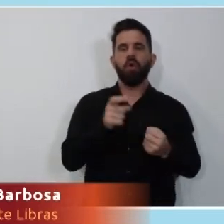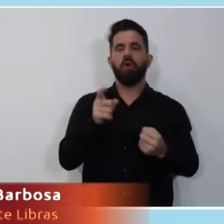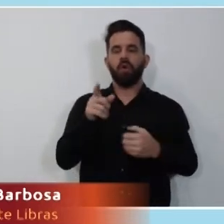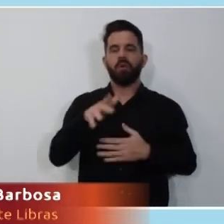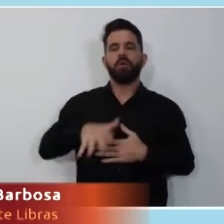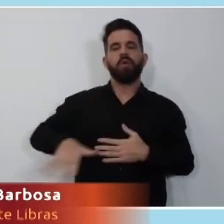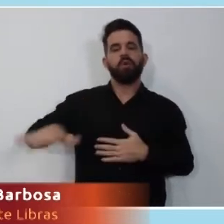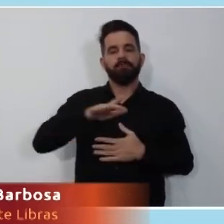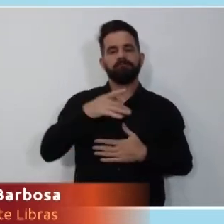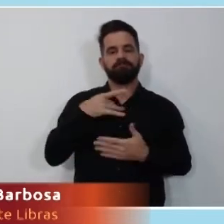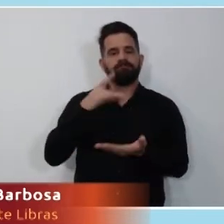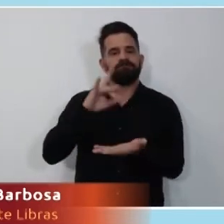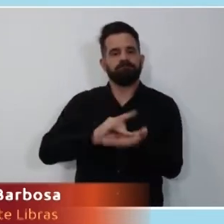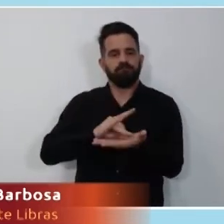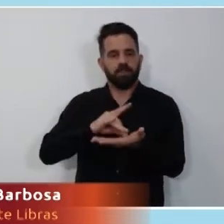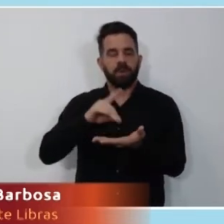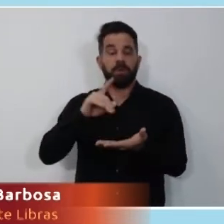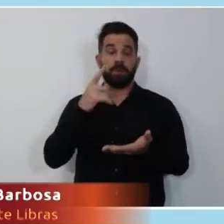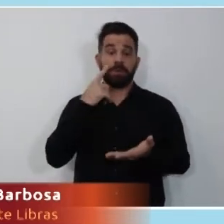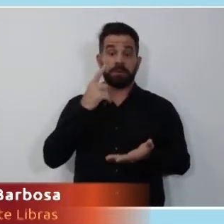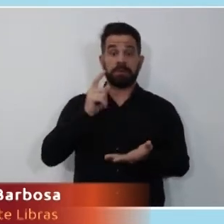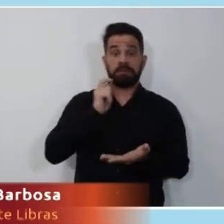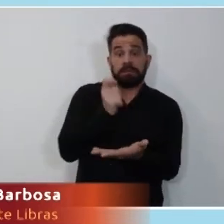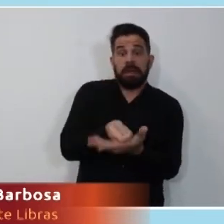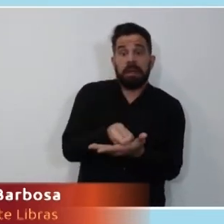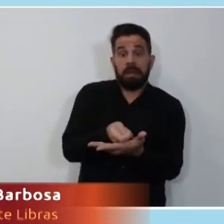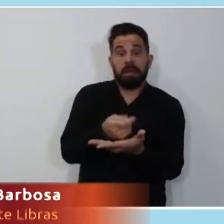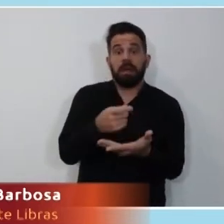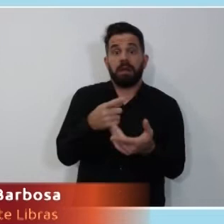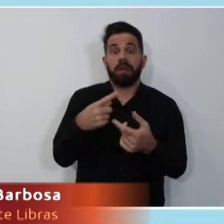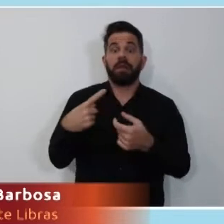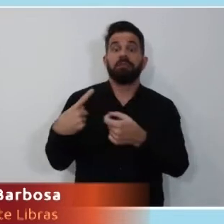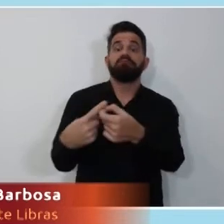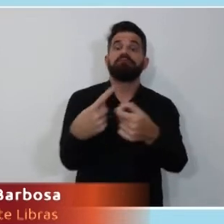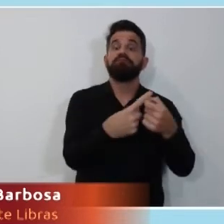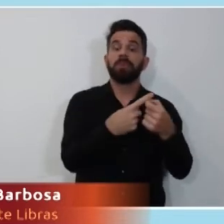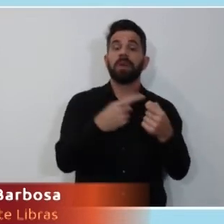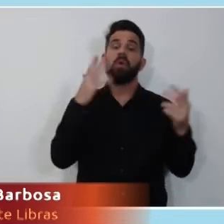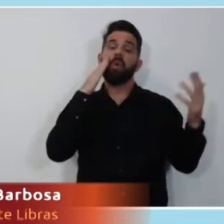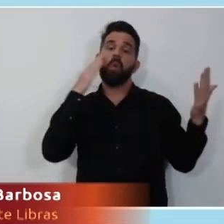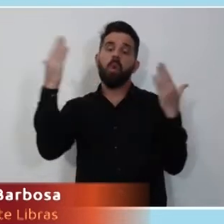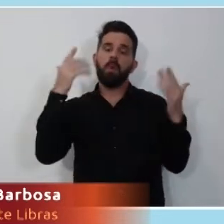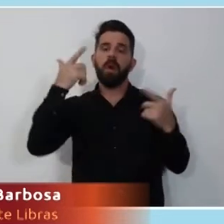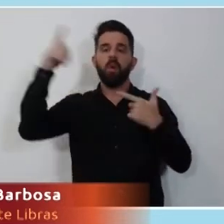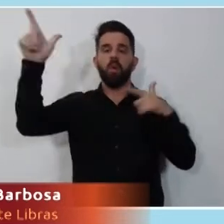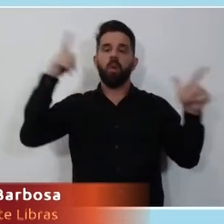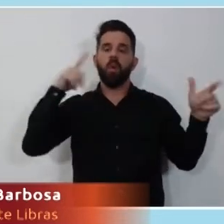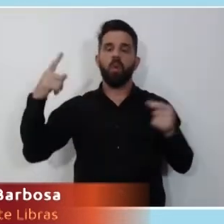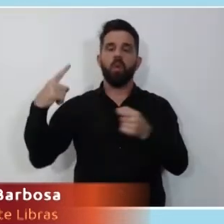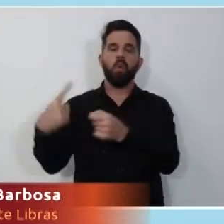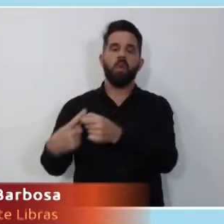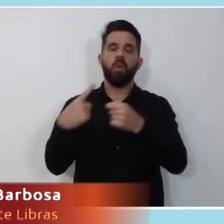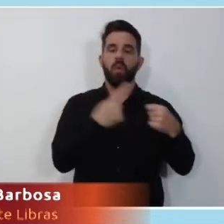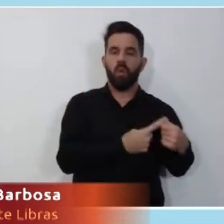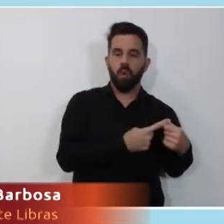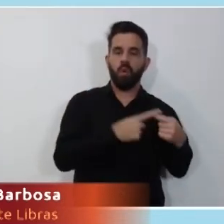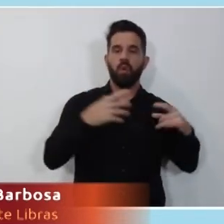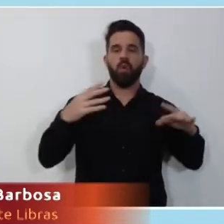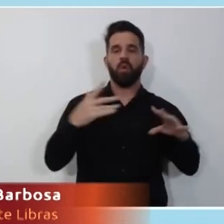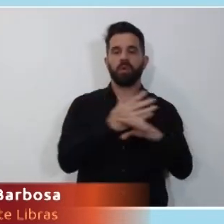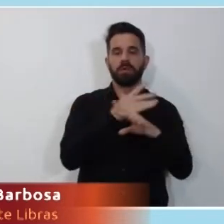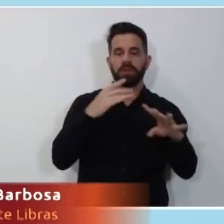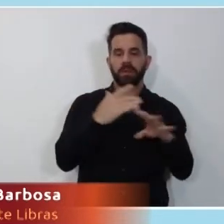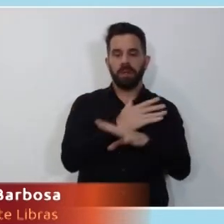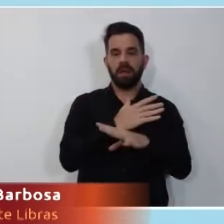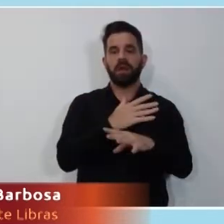comparado com outras cidades, pelo menos uns 3 anos, né? A tarifa não aumentou nesses 3 anos. Só colocar como um detalhe, por exemplo, na minha cidade